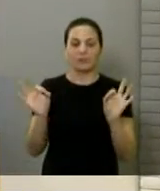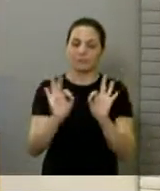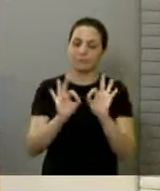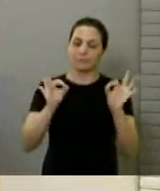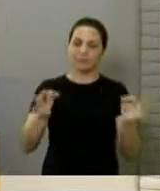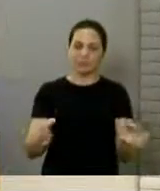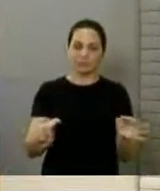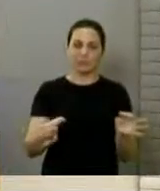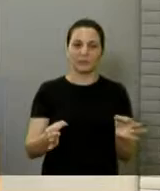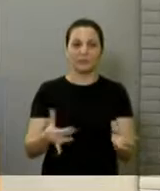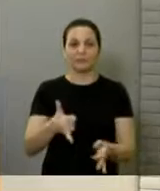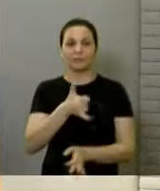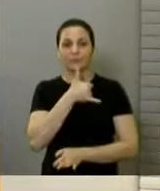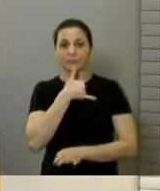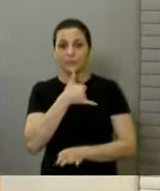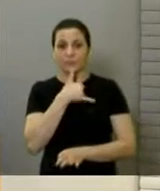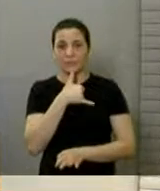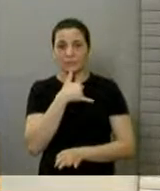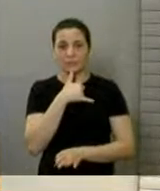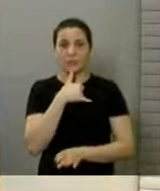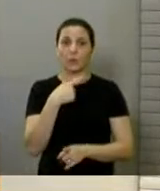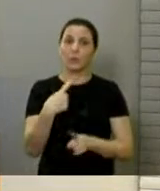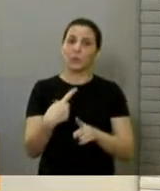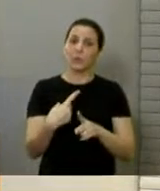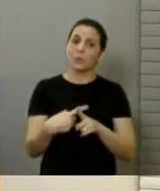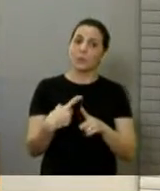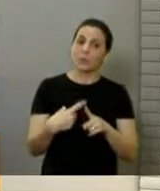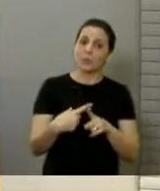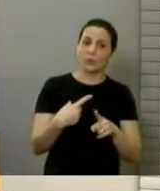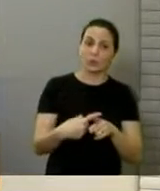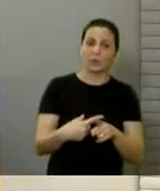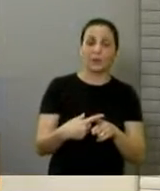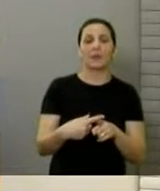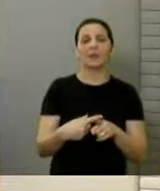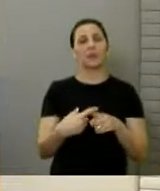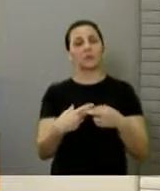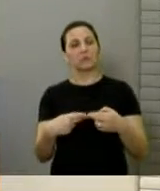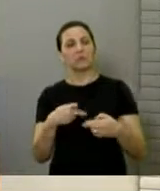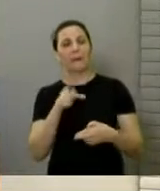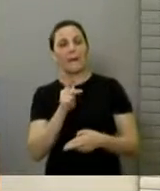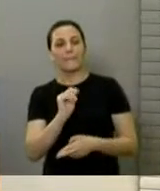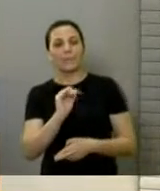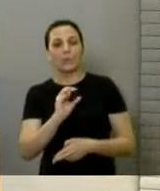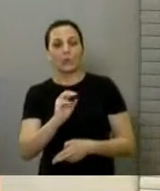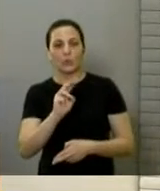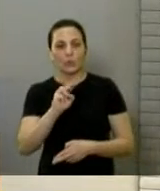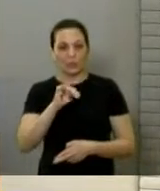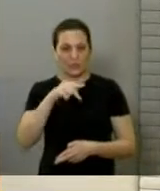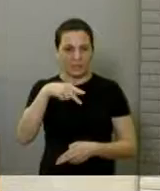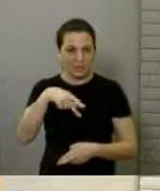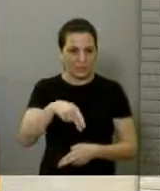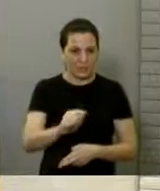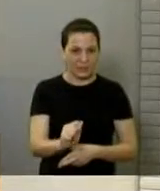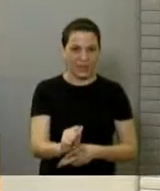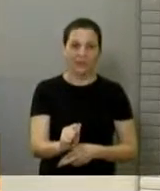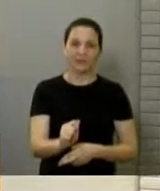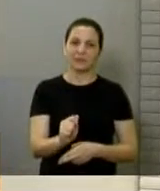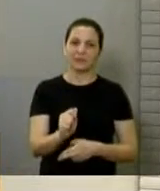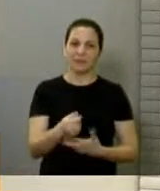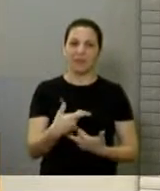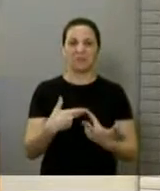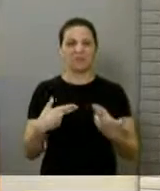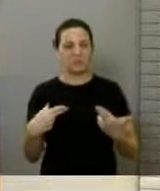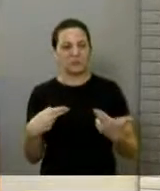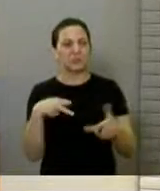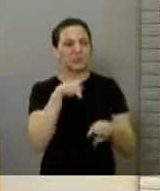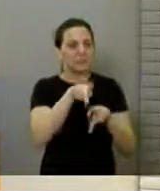Simplesmente é lamentável que, por picuinhas, como acabou de falar a vereadora Gabriela, tá, a